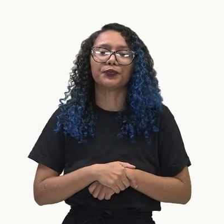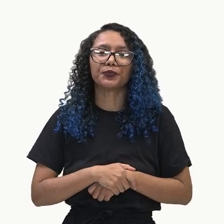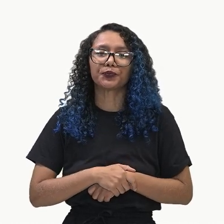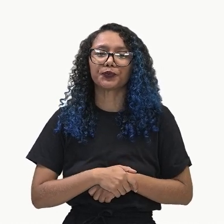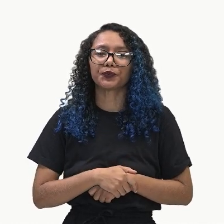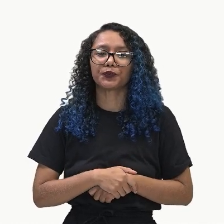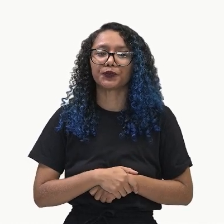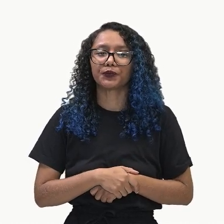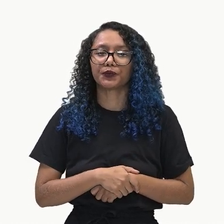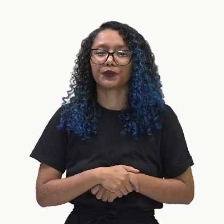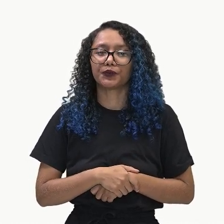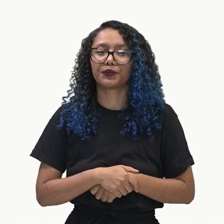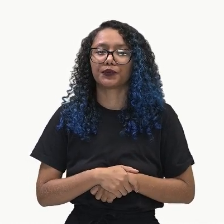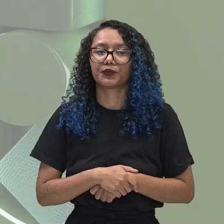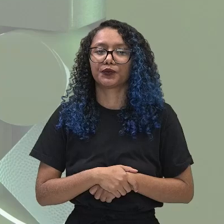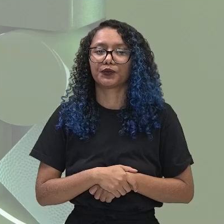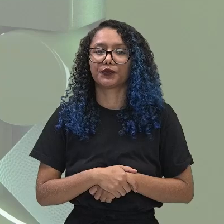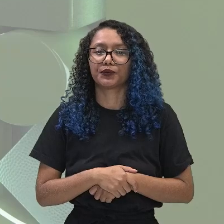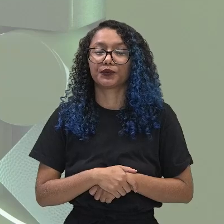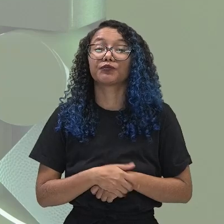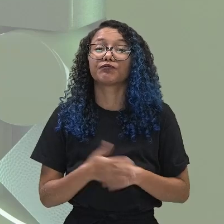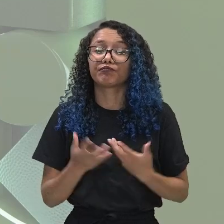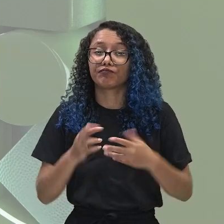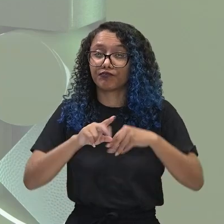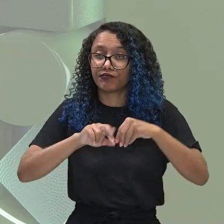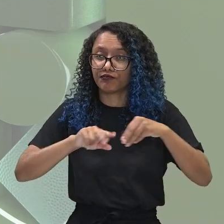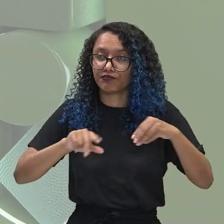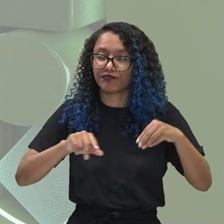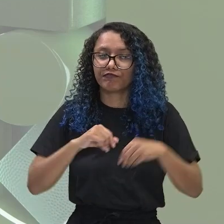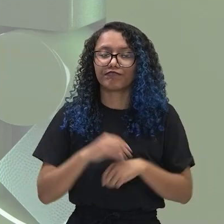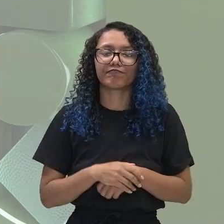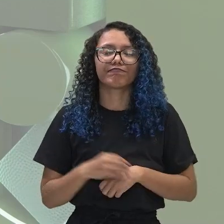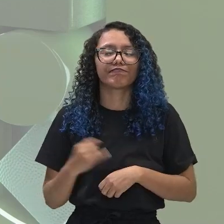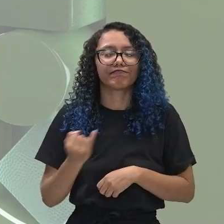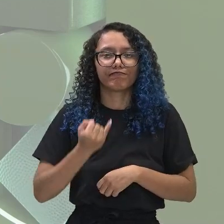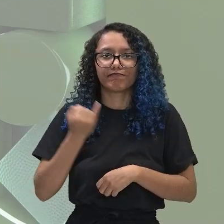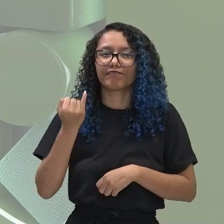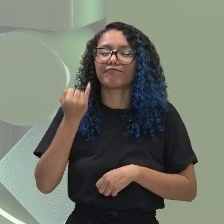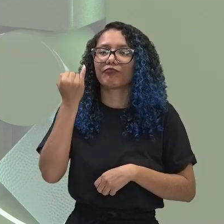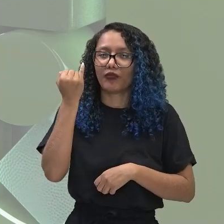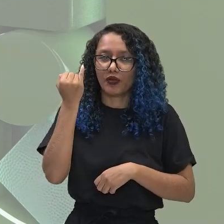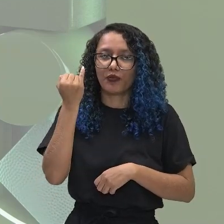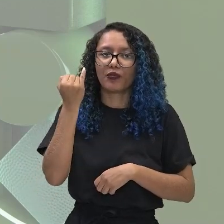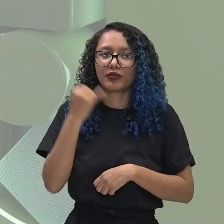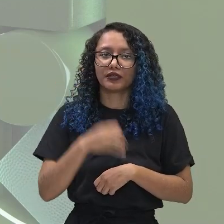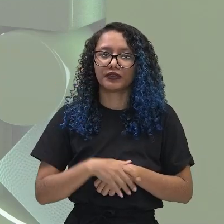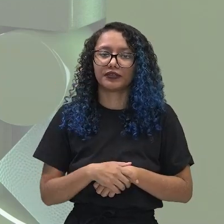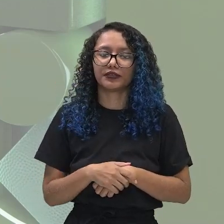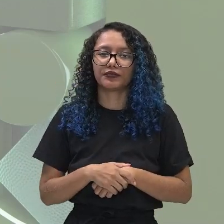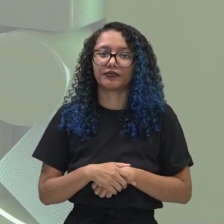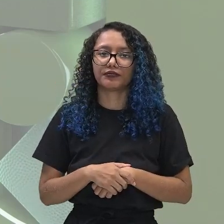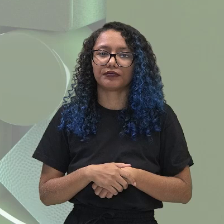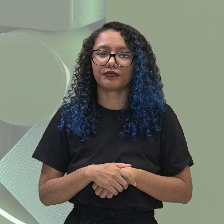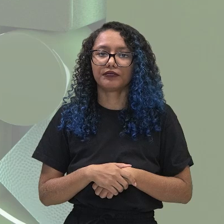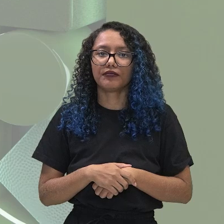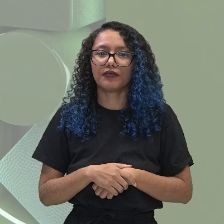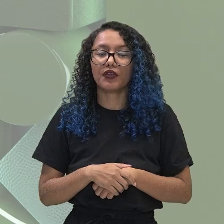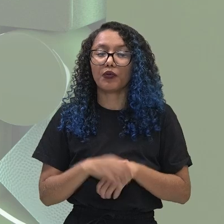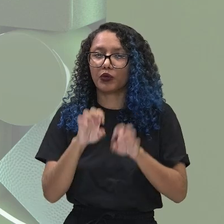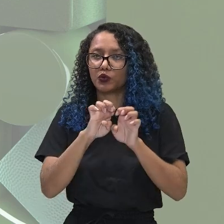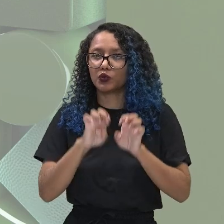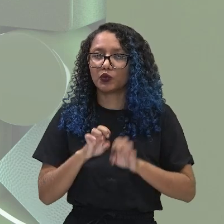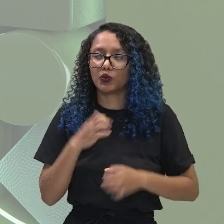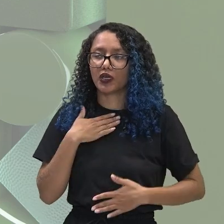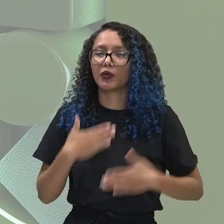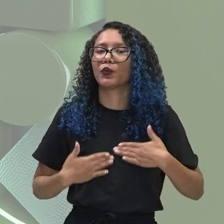dente. Então, os sais minerais, eles são muito importantes na composição do nosso